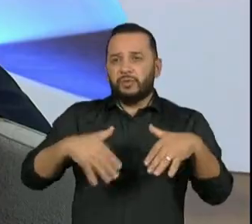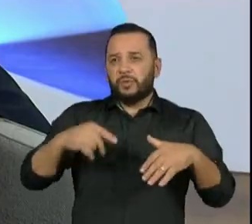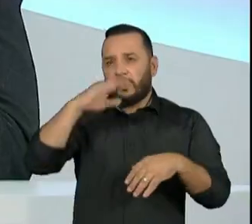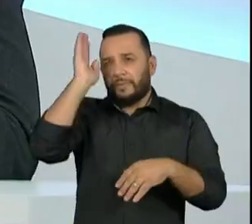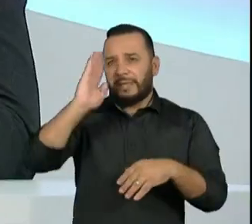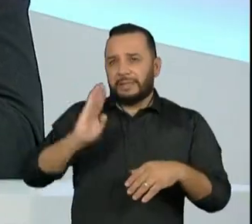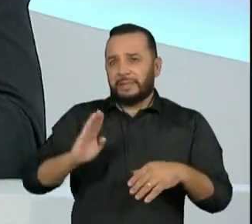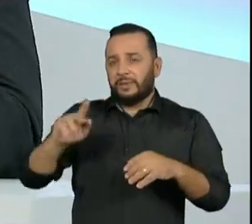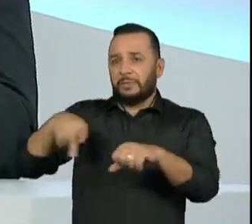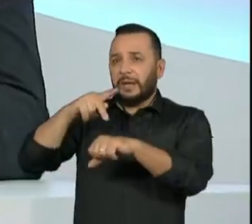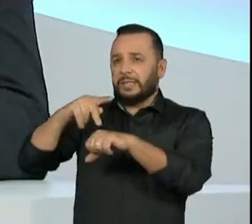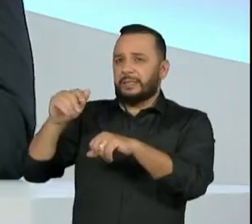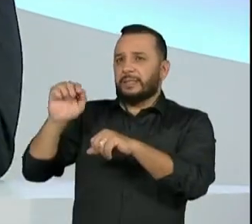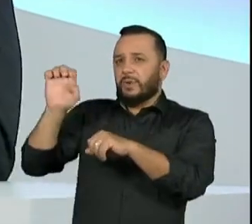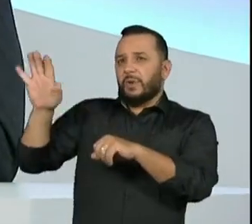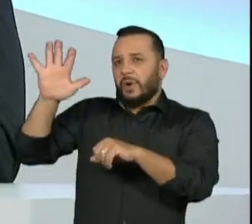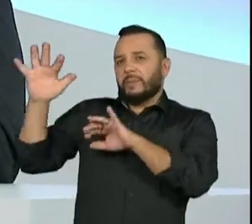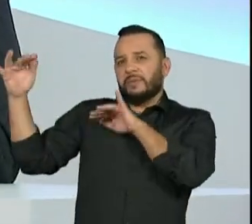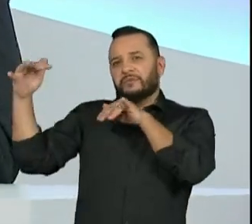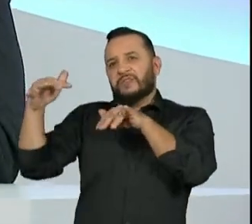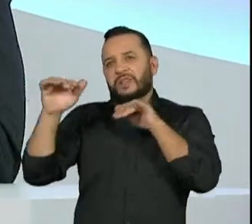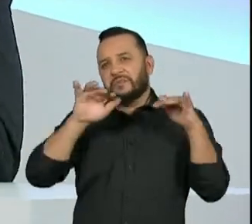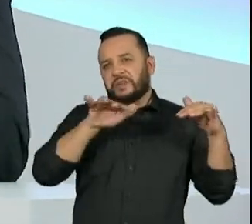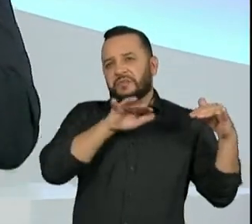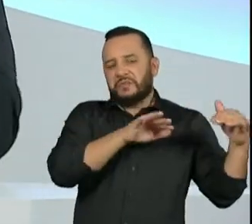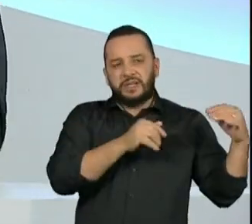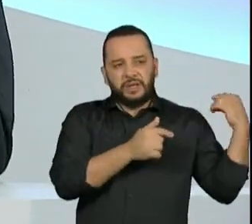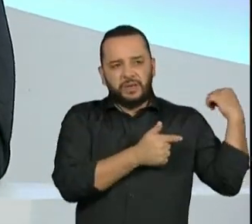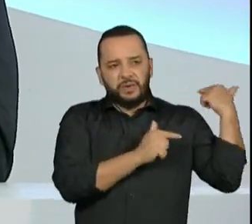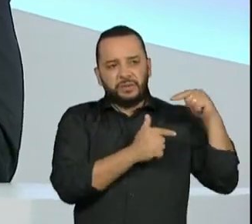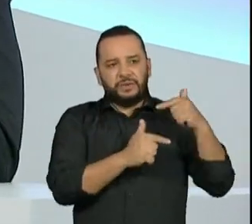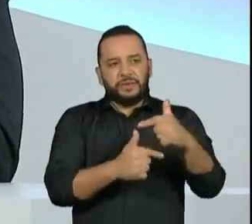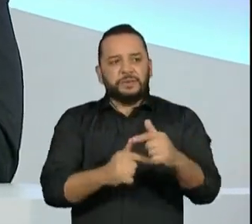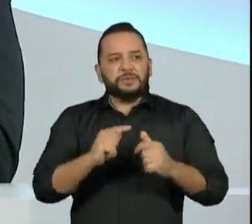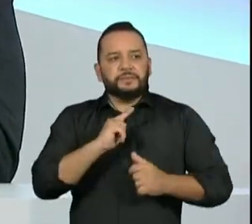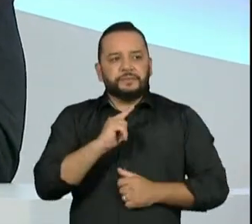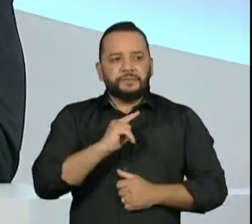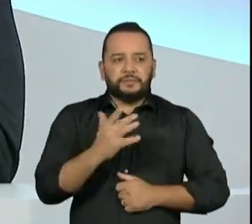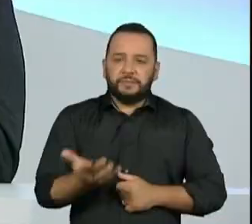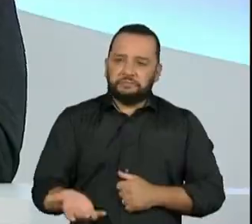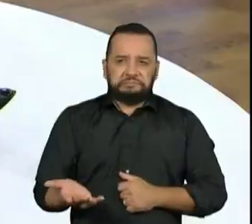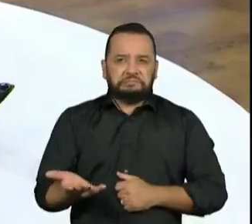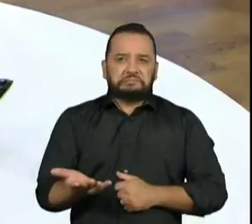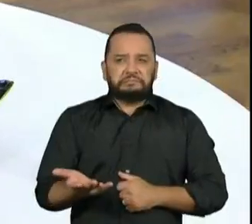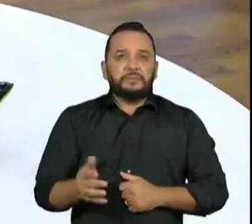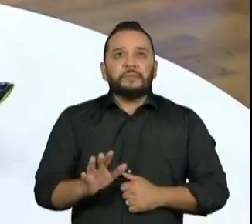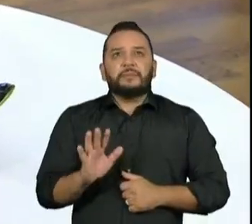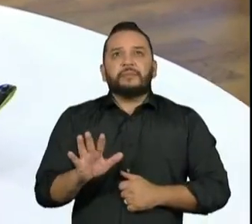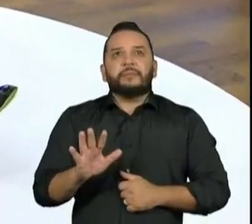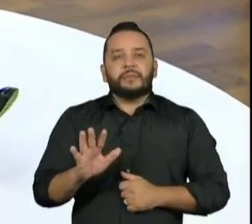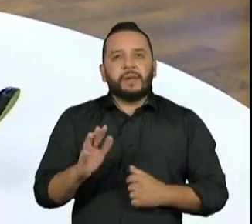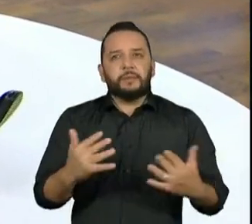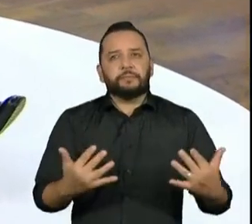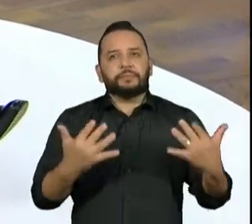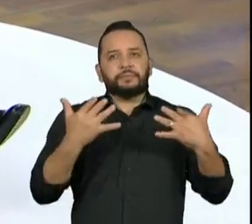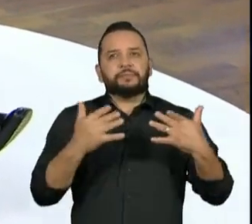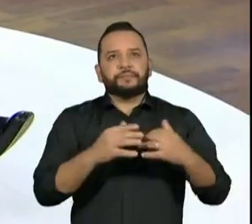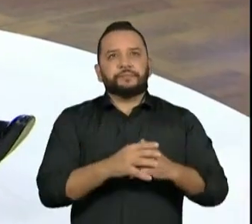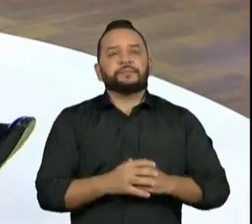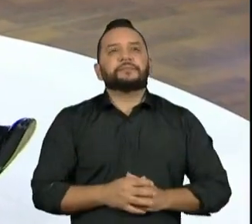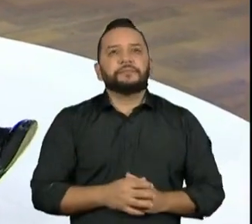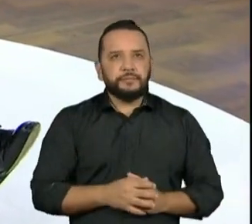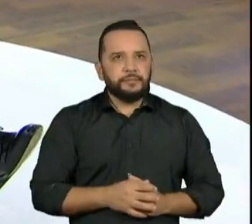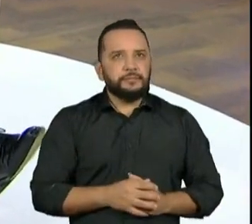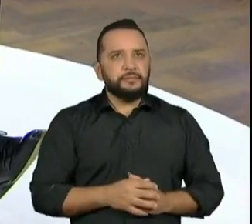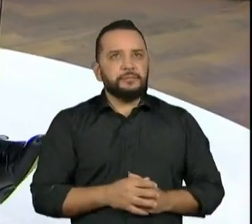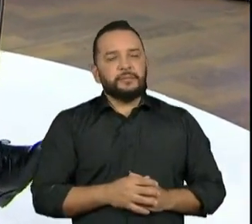filósofos, cientistas políticos observam o fenômeno do conservadorismo, além do mundo europeu? Olha, o populismo,